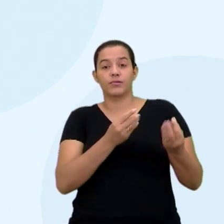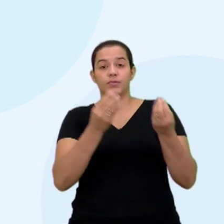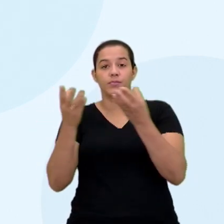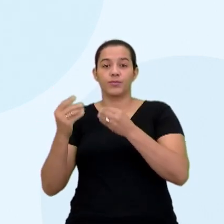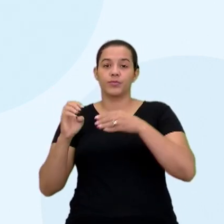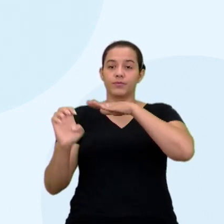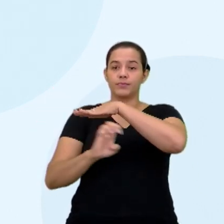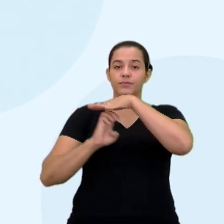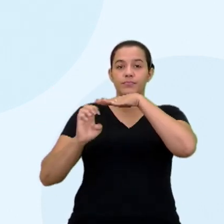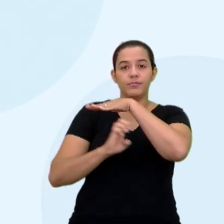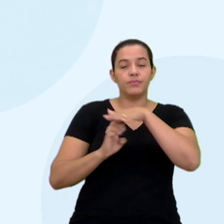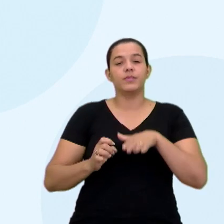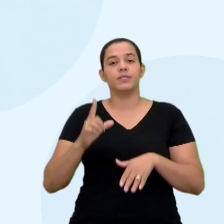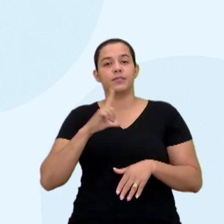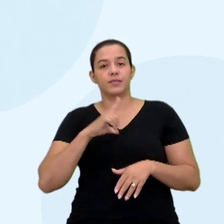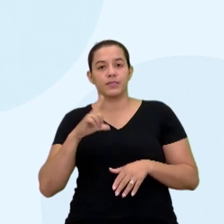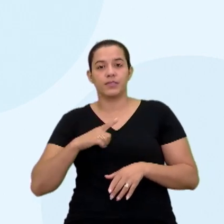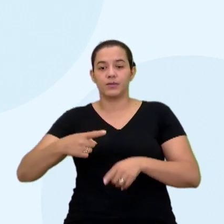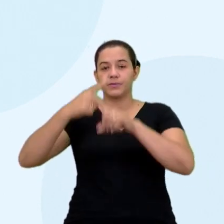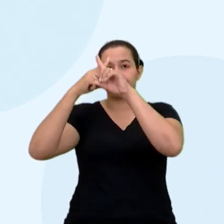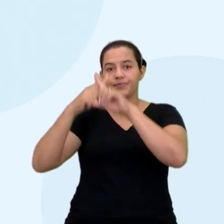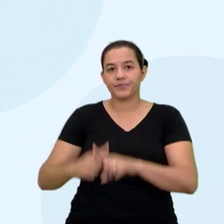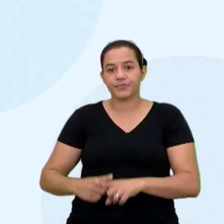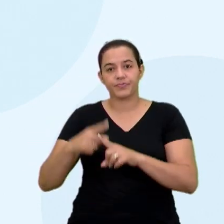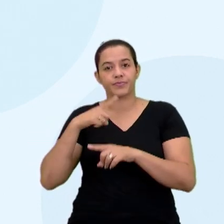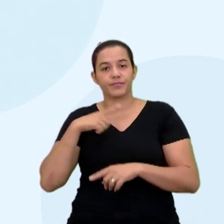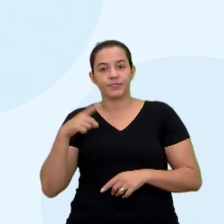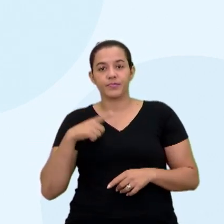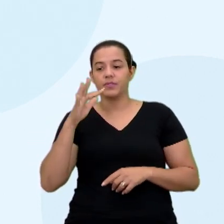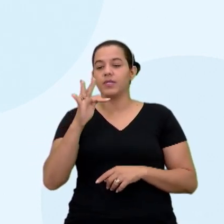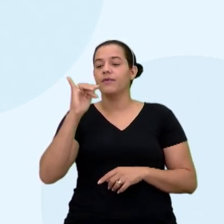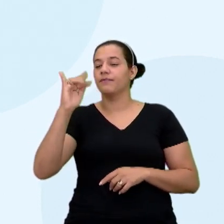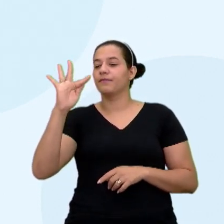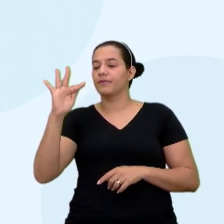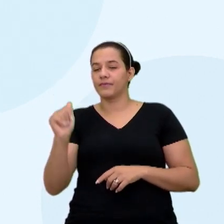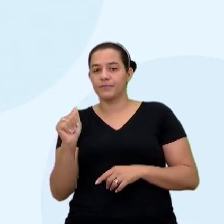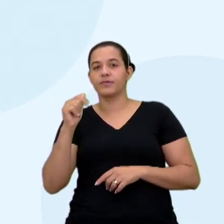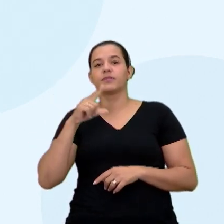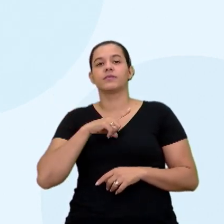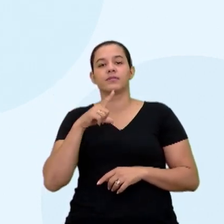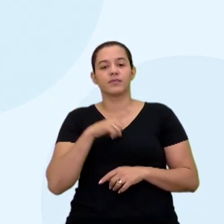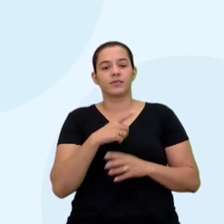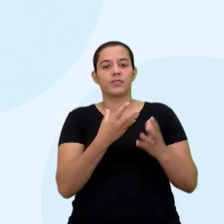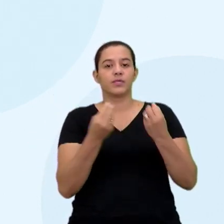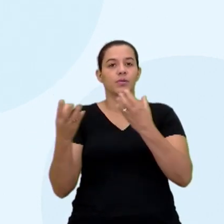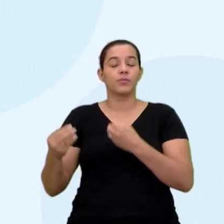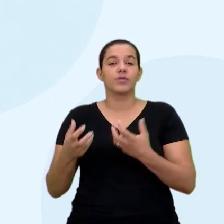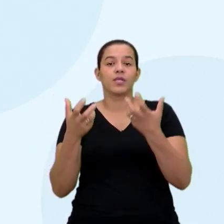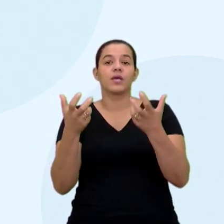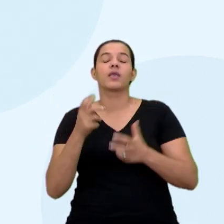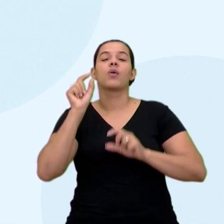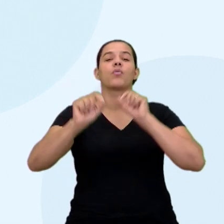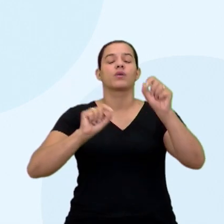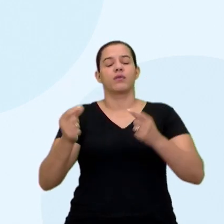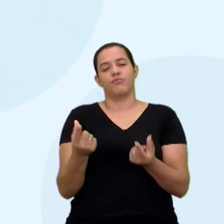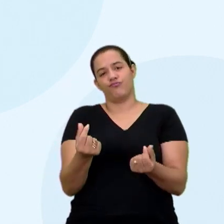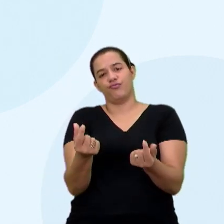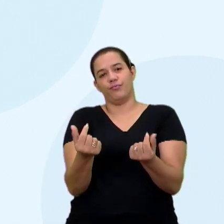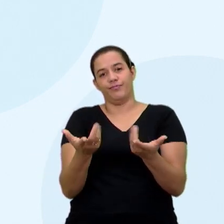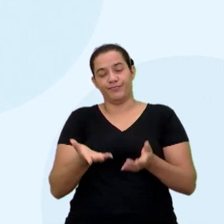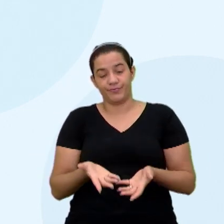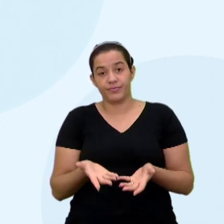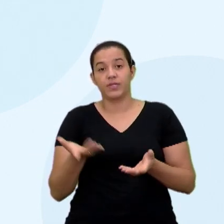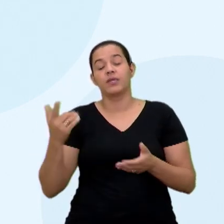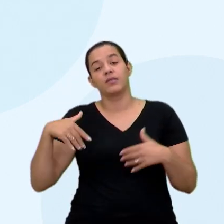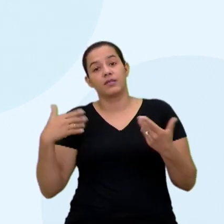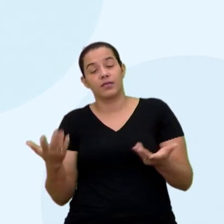promovendo campeonatos, ligas, e a FIFA, na verdade, vamos ser assim, muito honestos, o que a FIFA quer é dinheiro. Então, eles